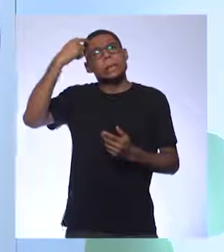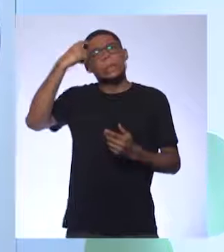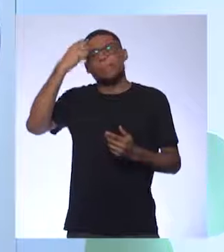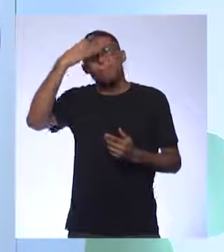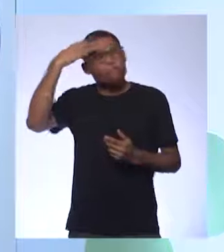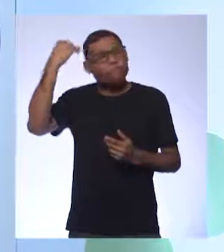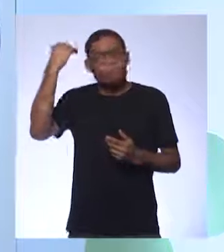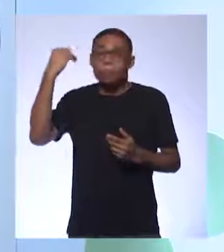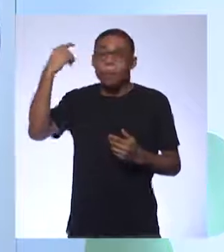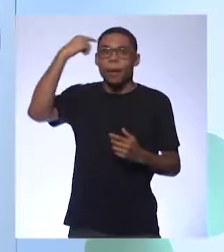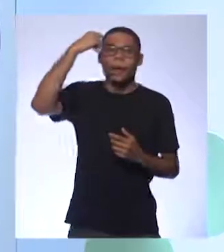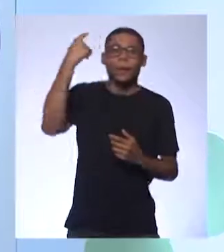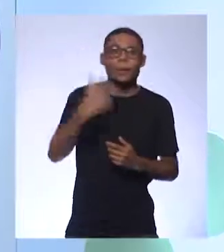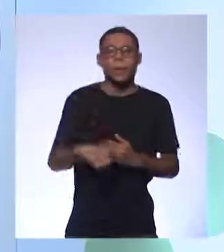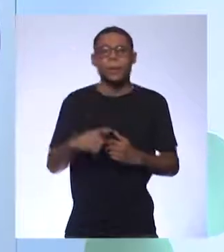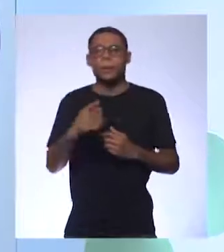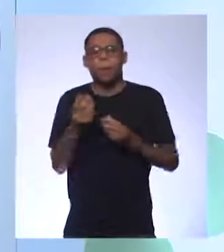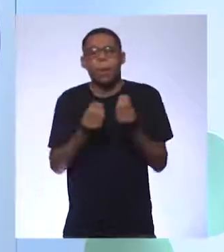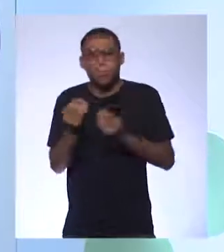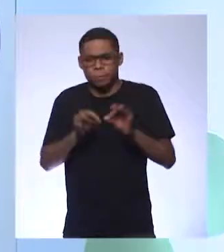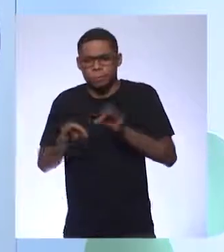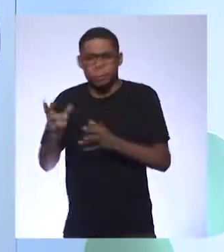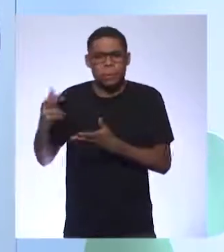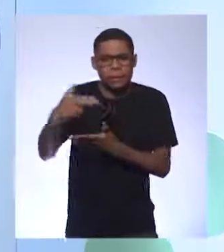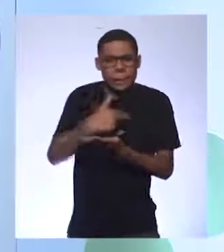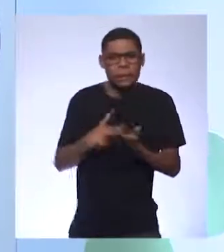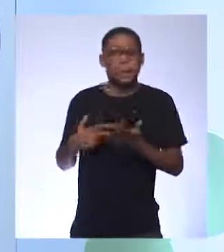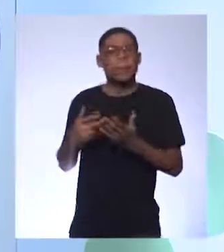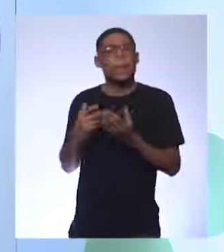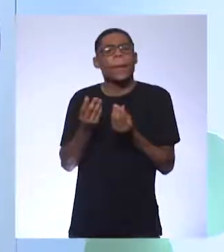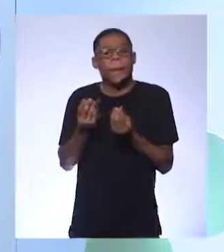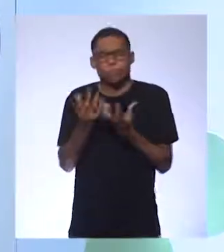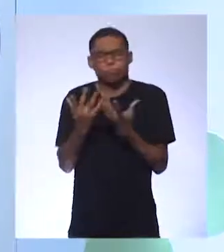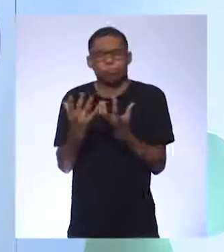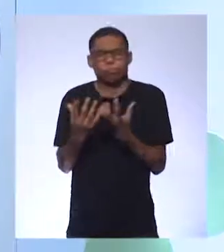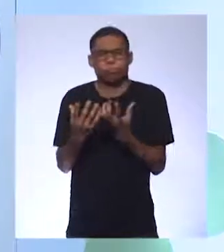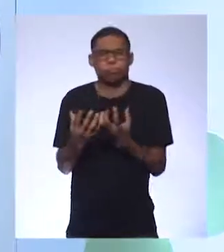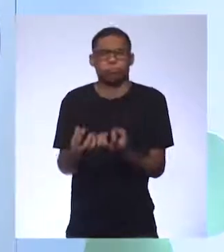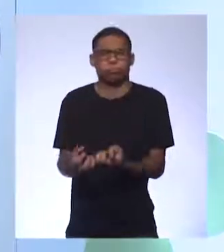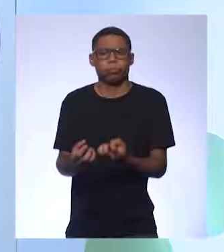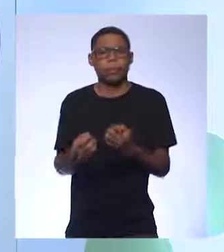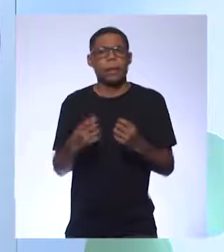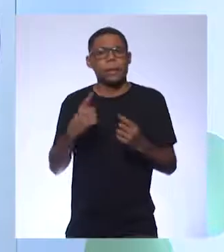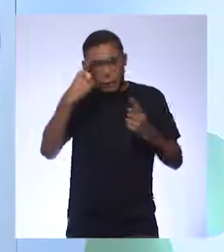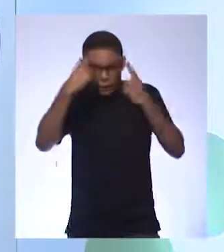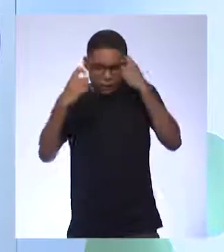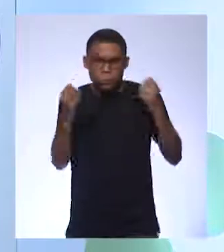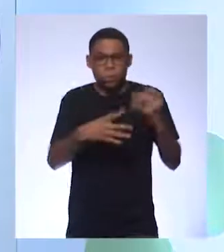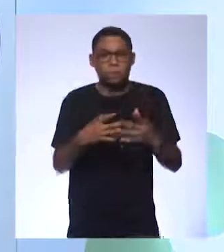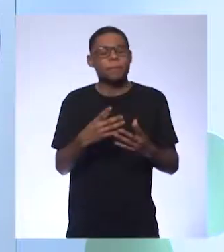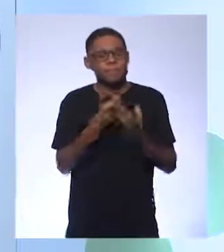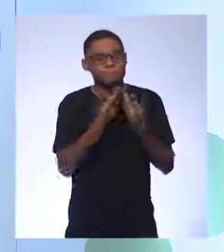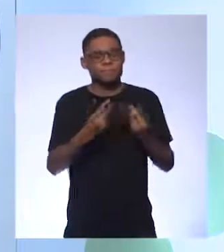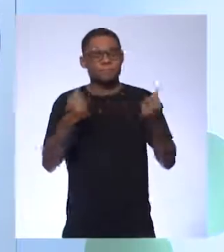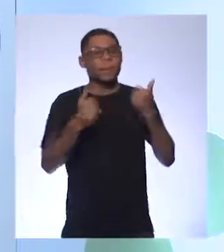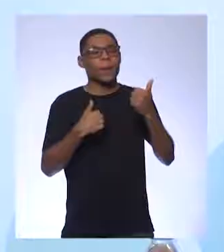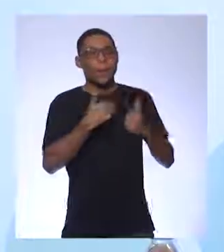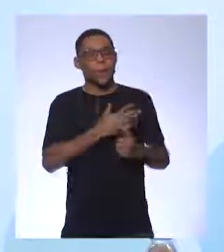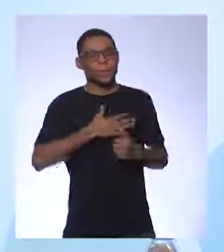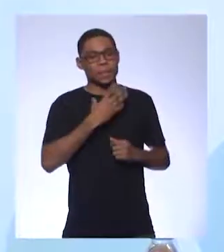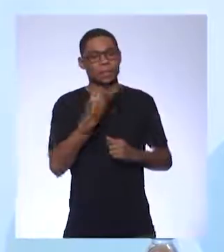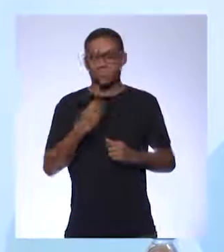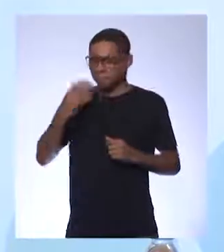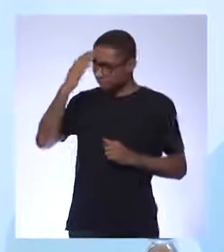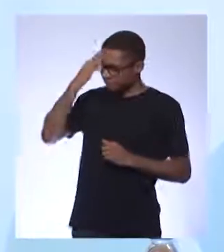pensar agora. Escultura, processo de fundição, processo criativo. Muito obrigado mesmo pela aula. Nossa, que sensibilidade. Muito obrigada a você,